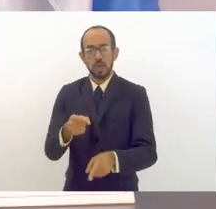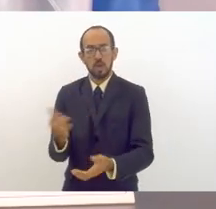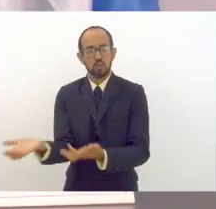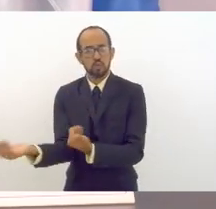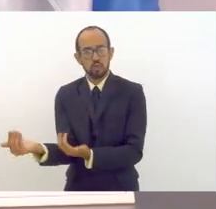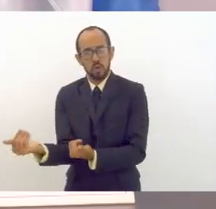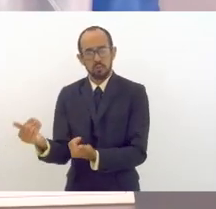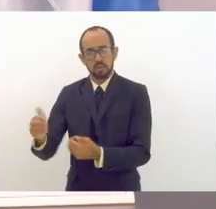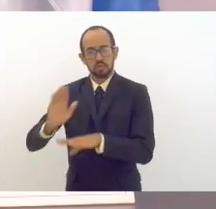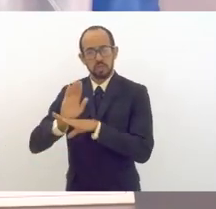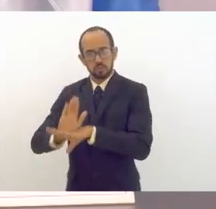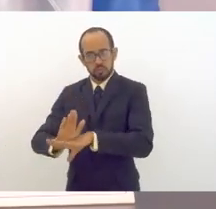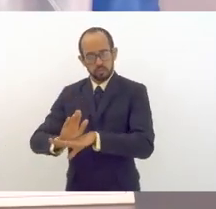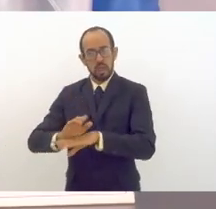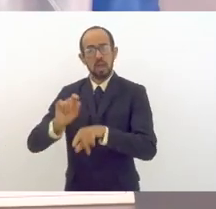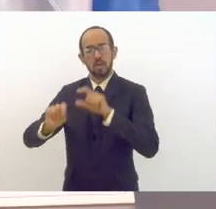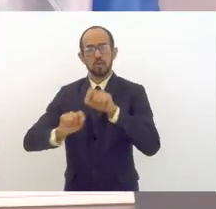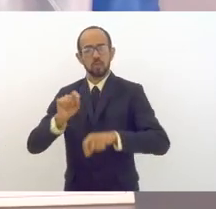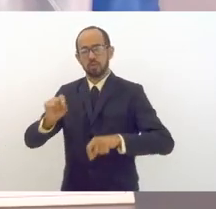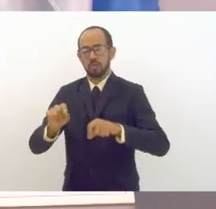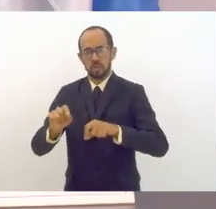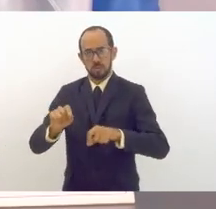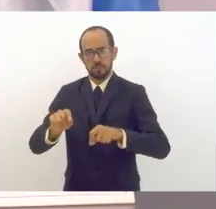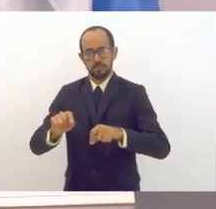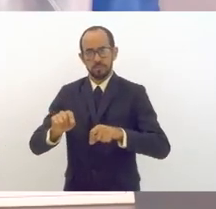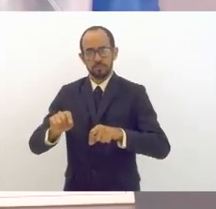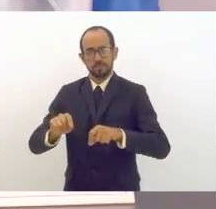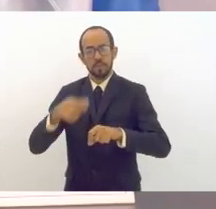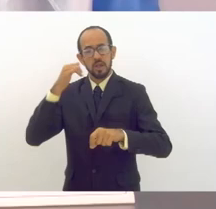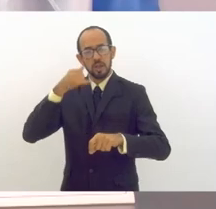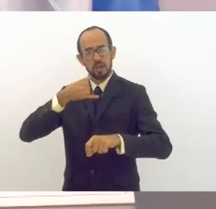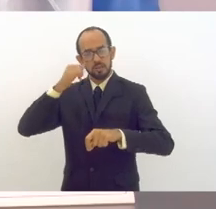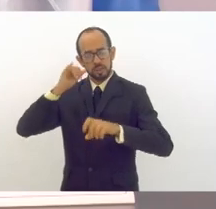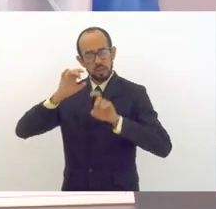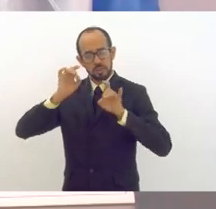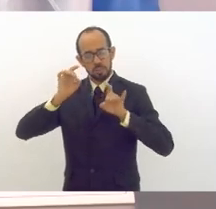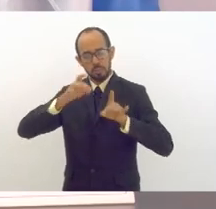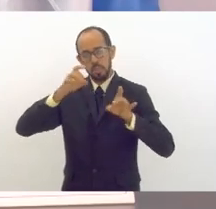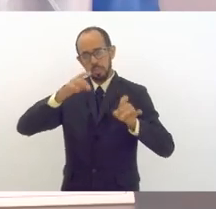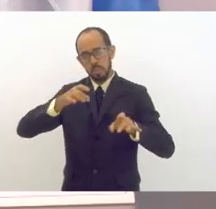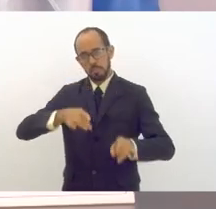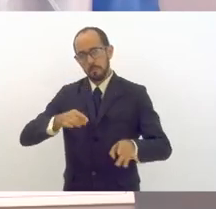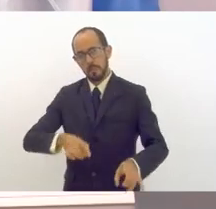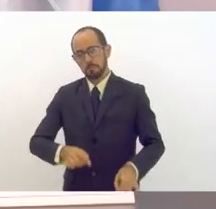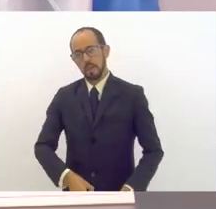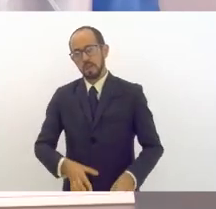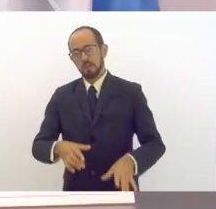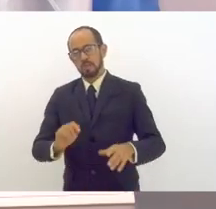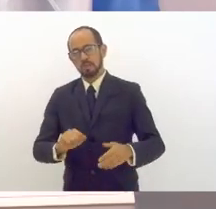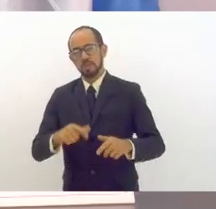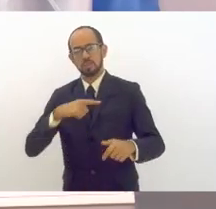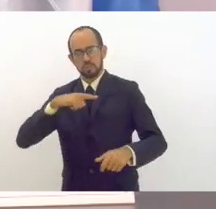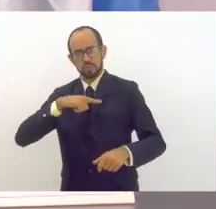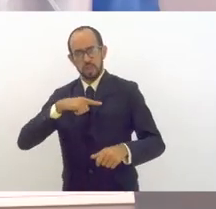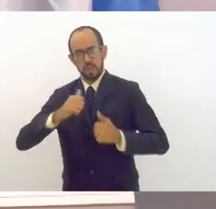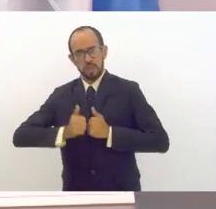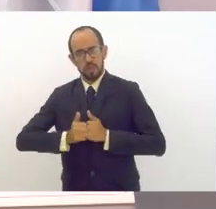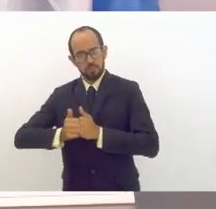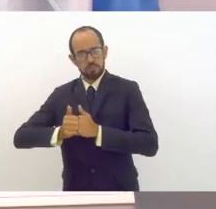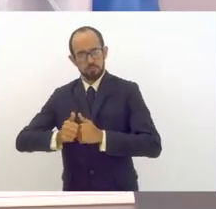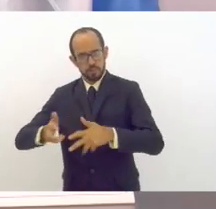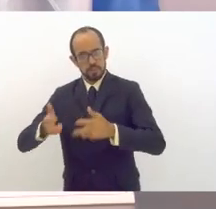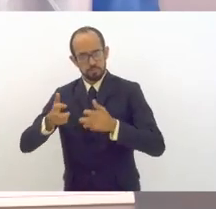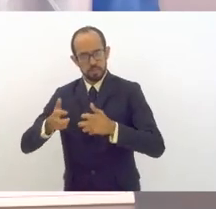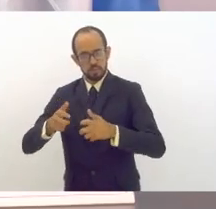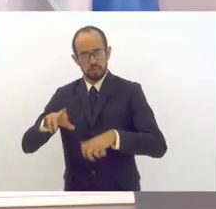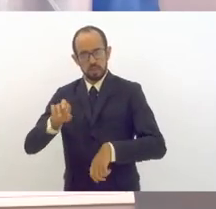ajudar a combater a evasão mais estruturante que a gente tem, né, acompanhado, não só na rede estadual, mas